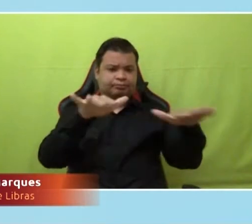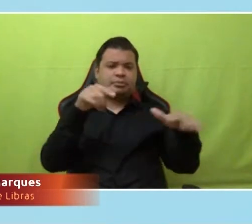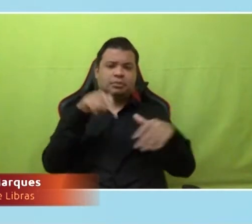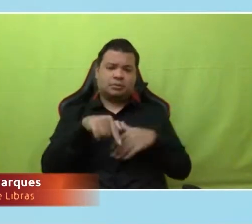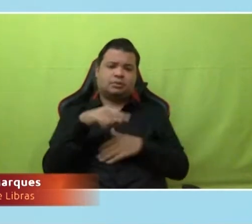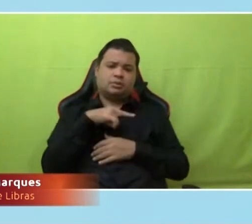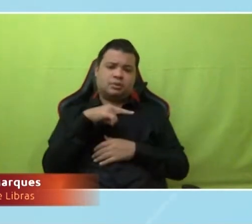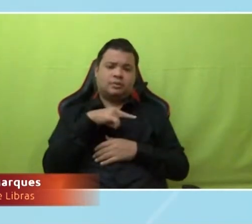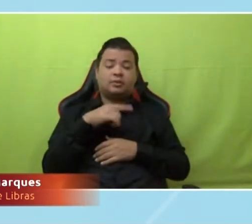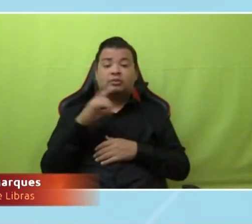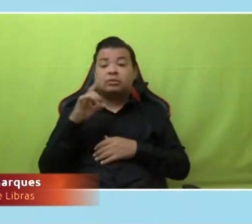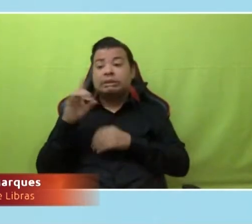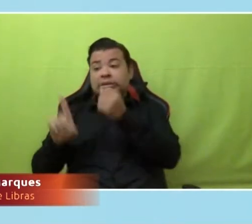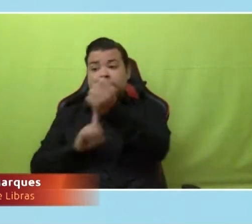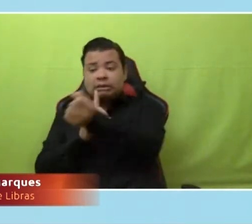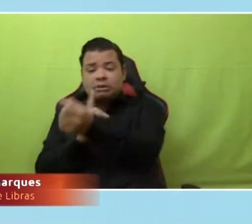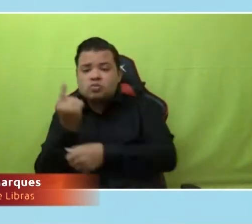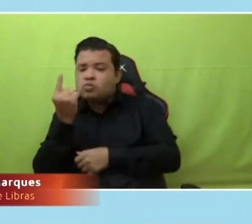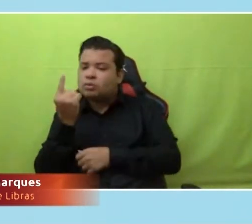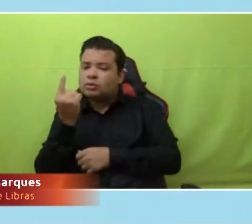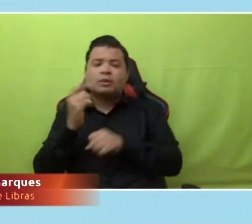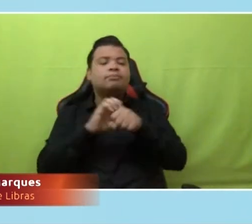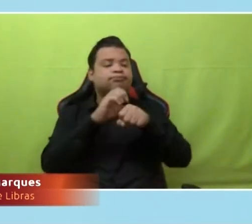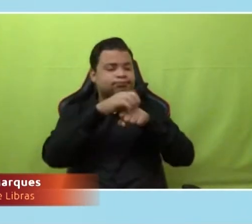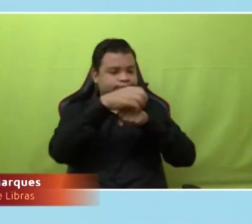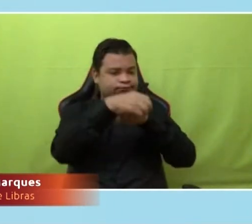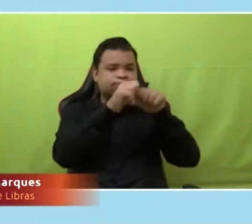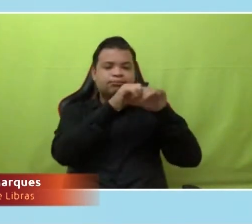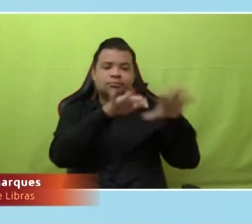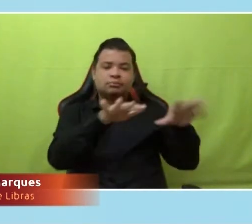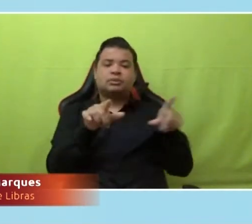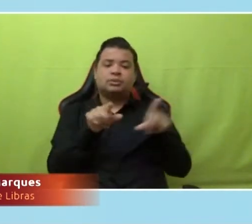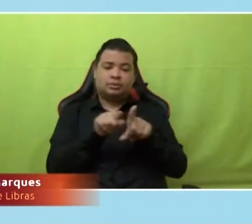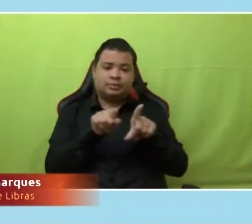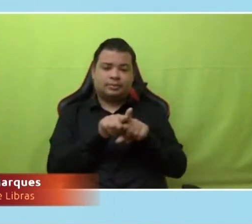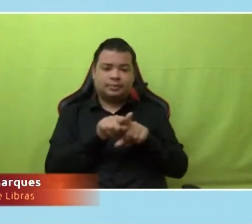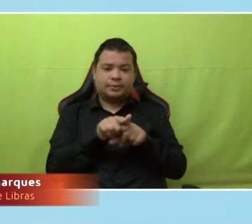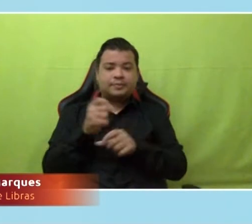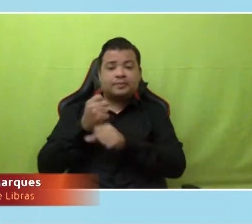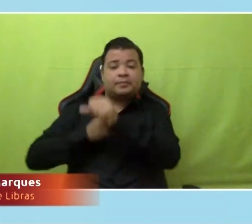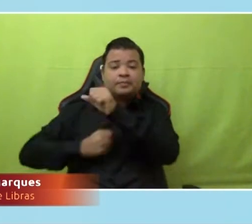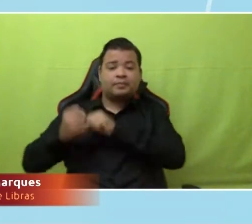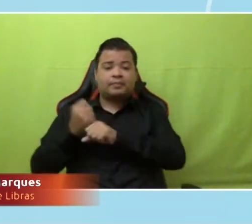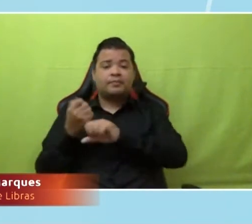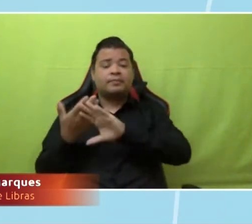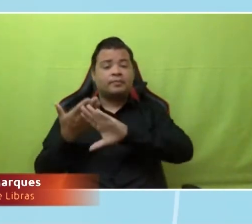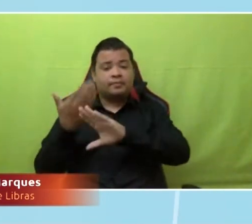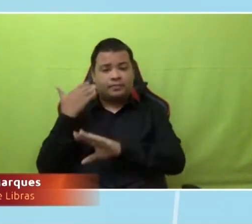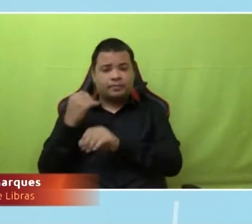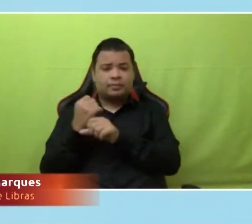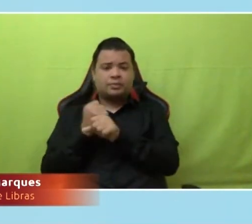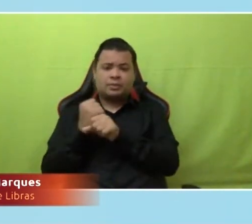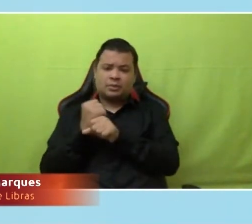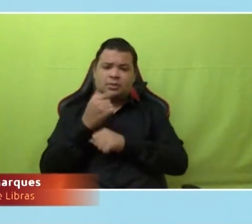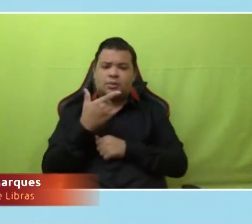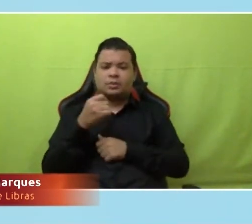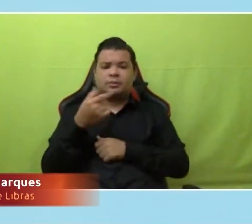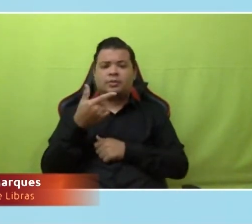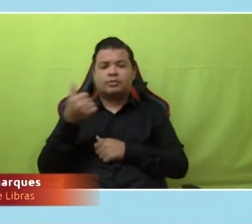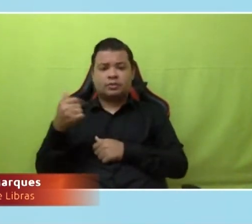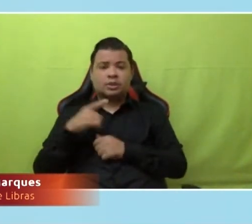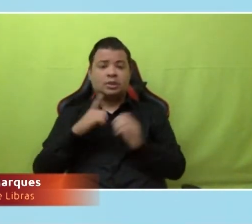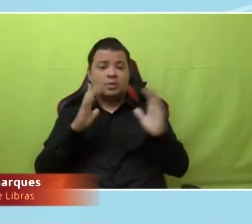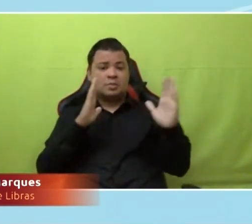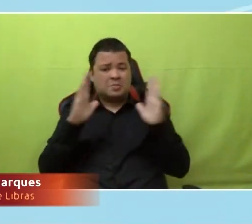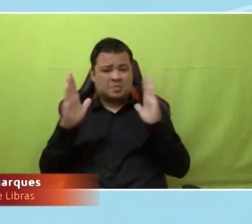nesse sentido. Cabe ressaltar que ano passado, se a gente voltar para 2021, o período mais crítico da pandemia